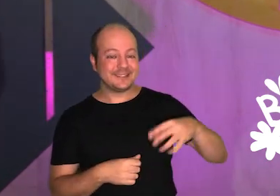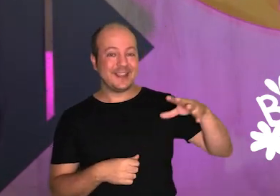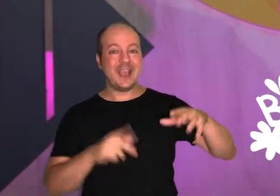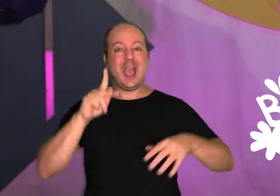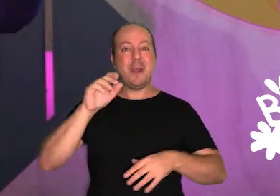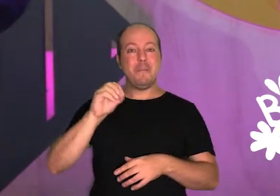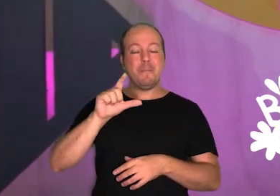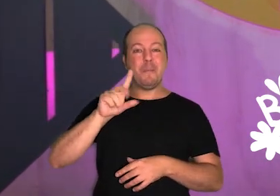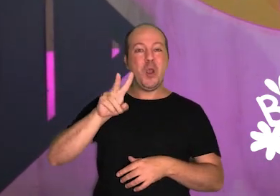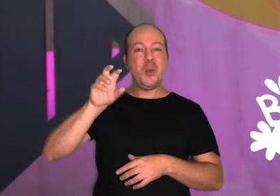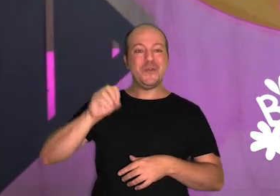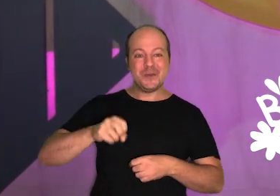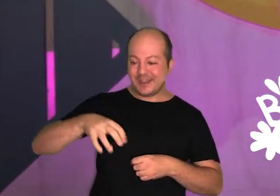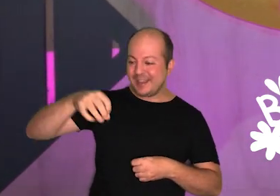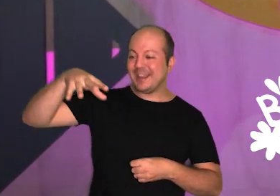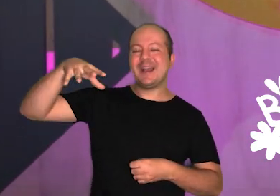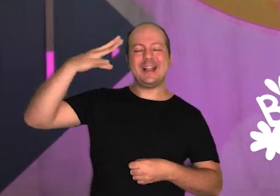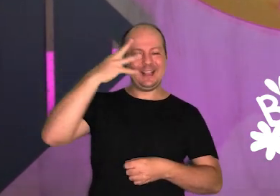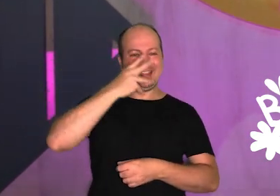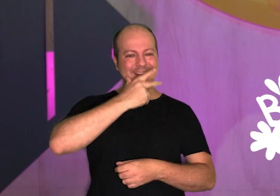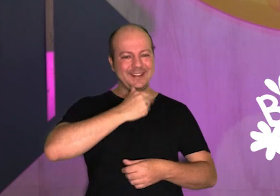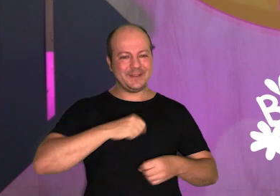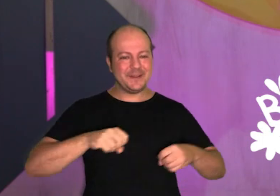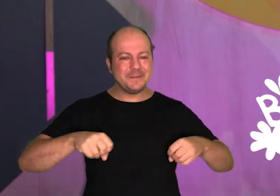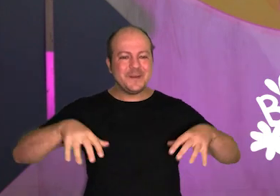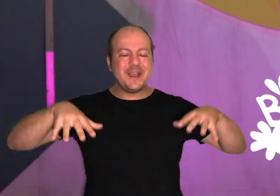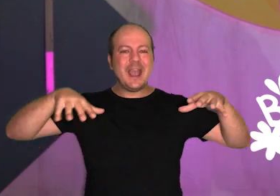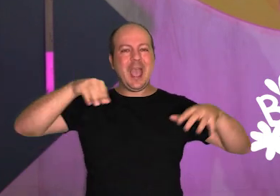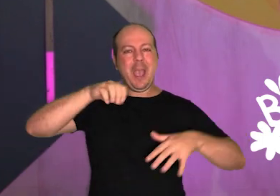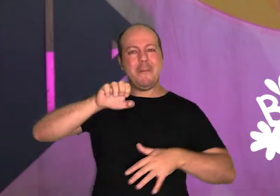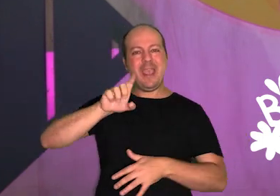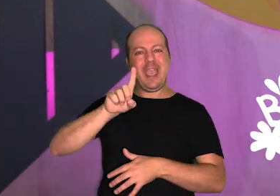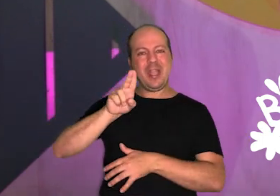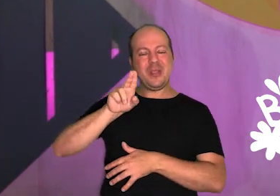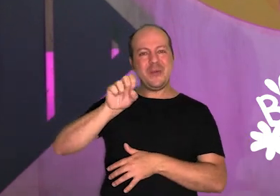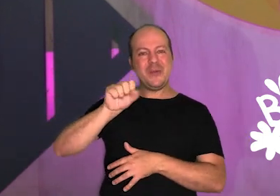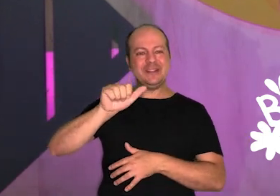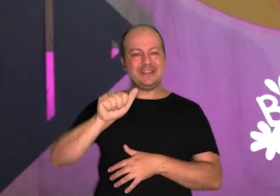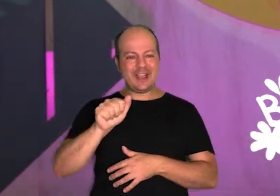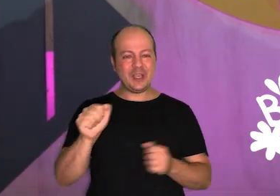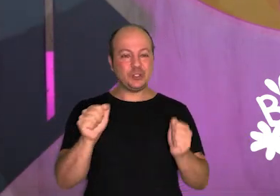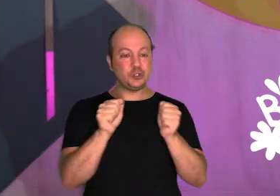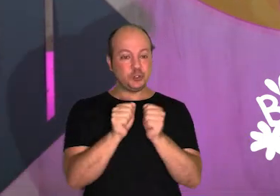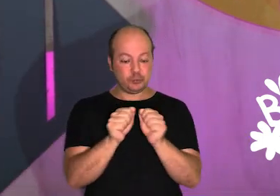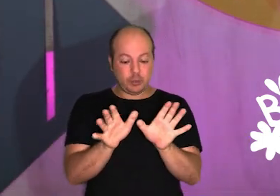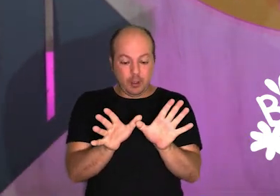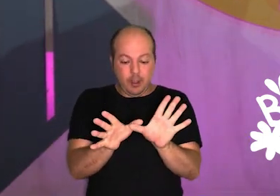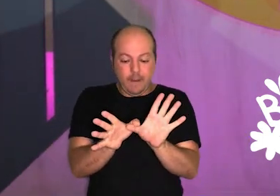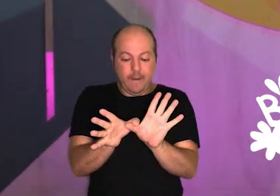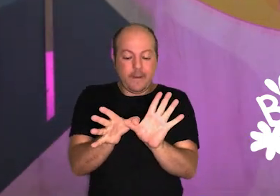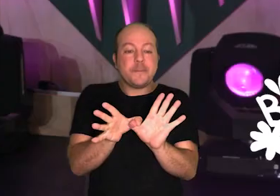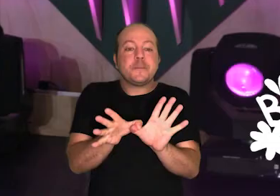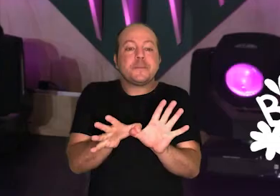polvo. Olha que lindo. E aqui, ó, medusa. E aqui junta um dedo no outro dedo